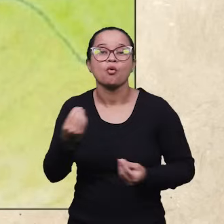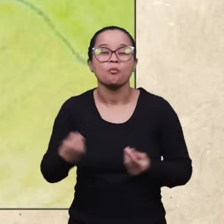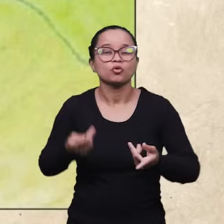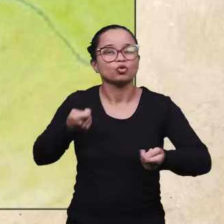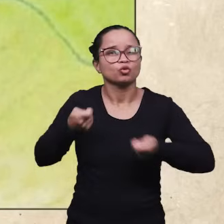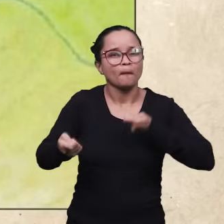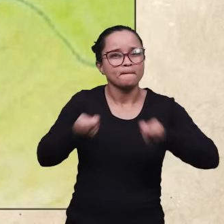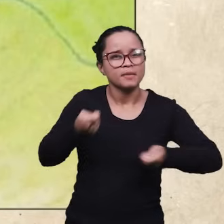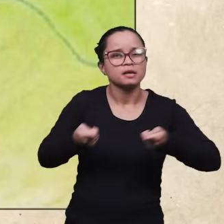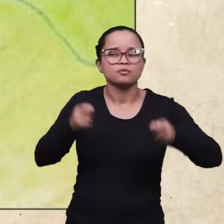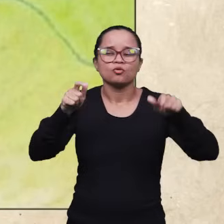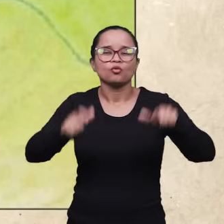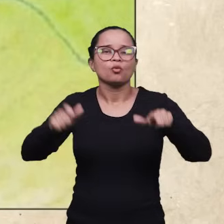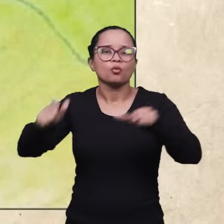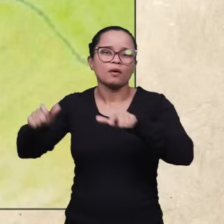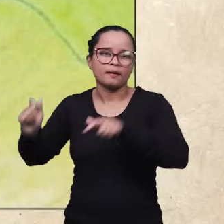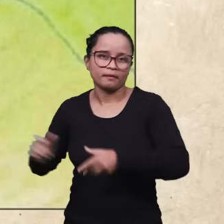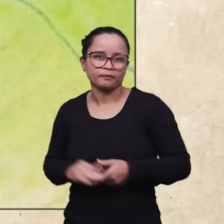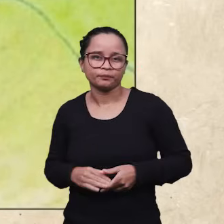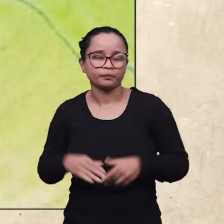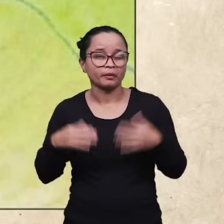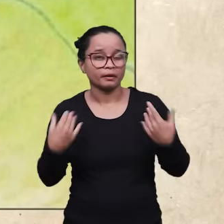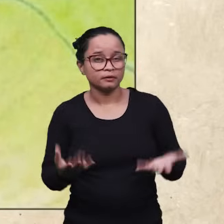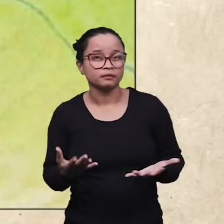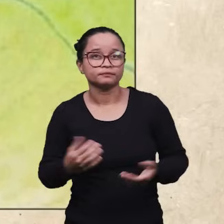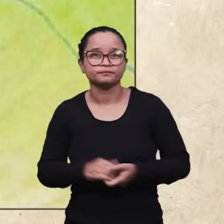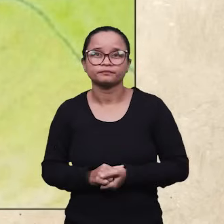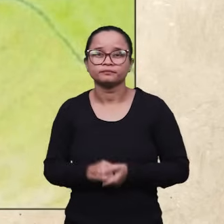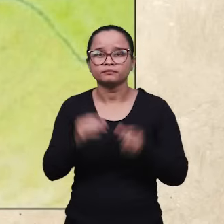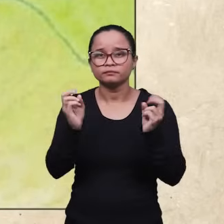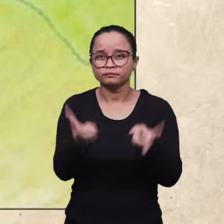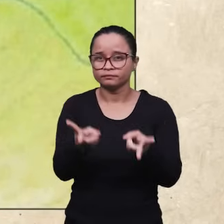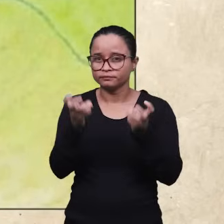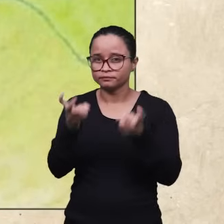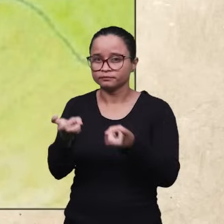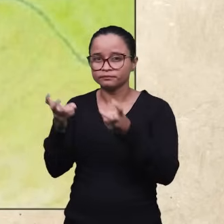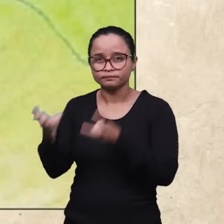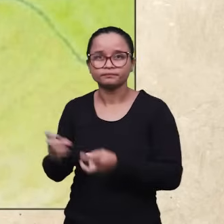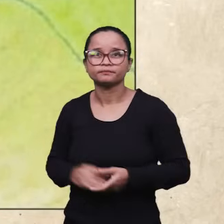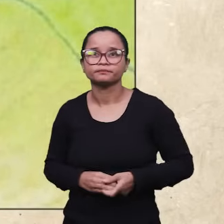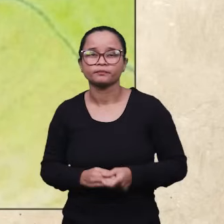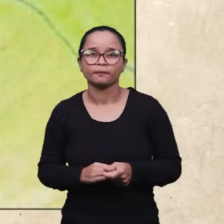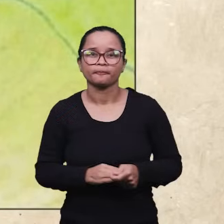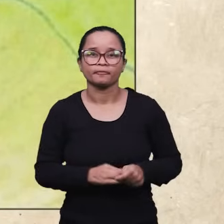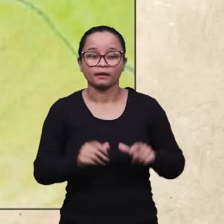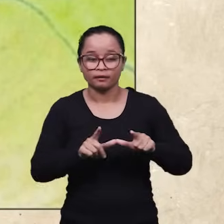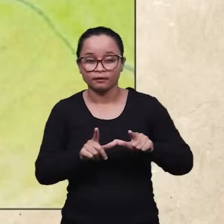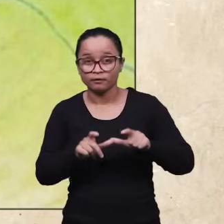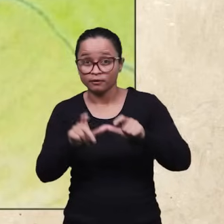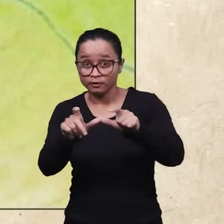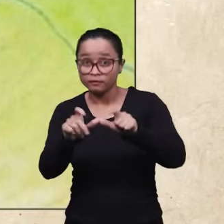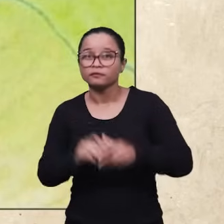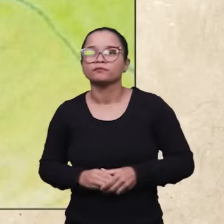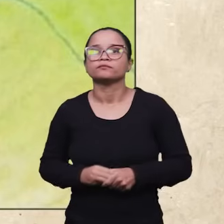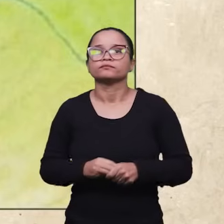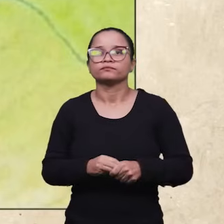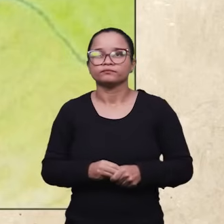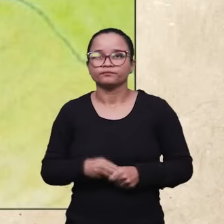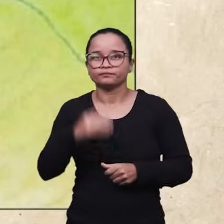domínio nos locais. Então nós vamos perceber que nessas viagens missionárias,